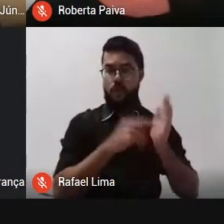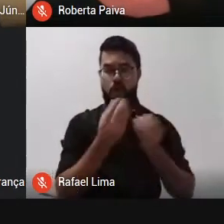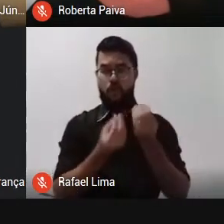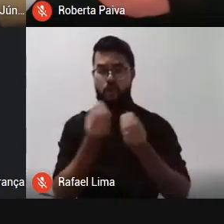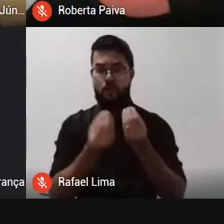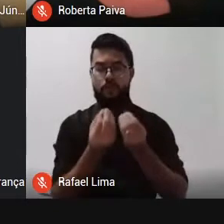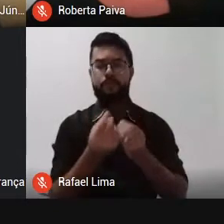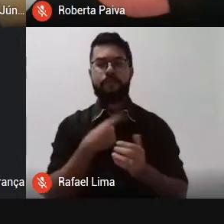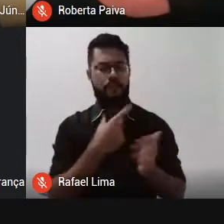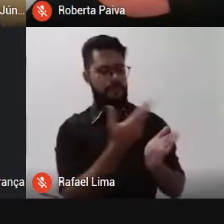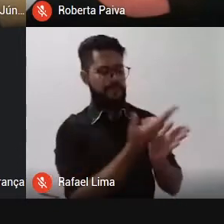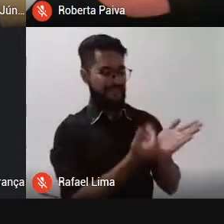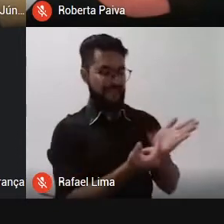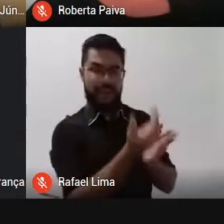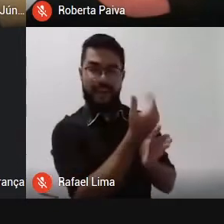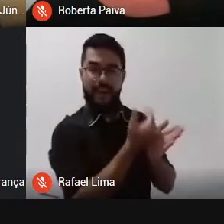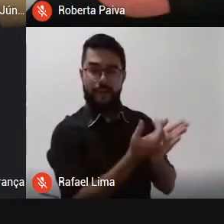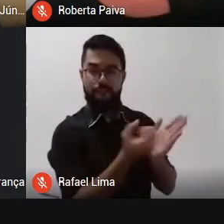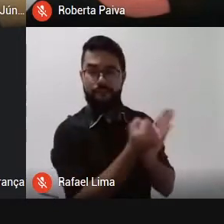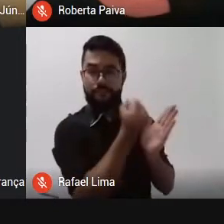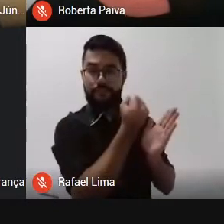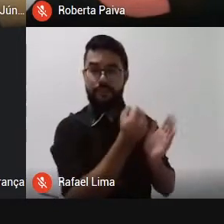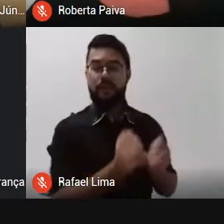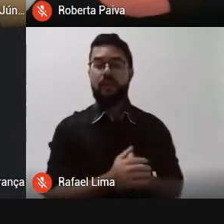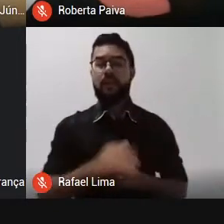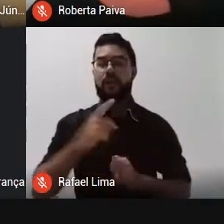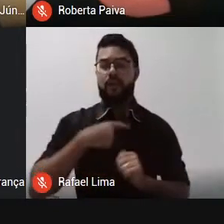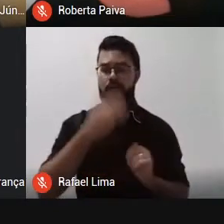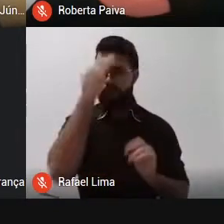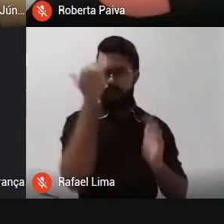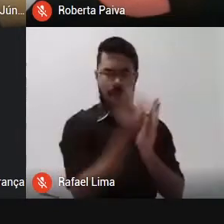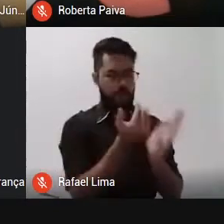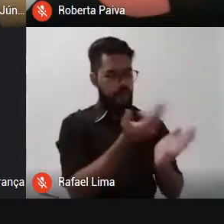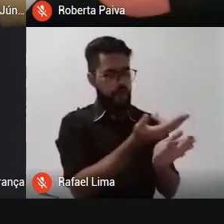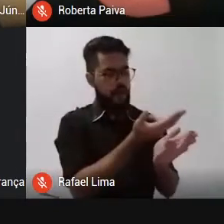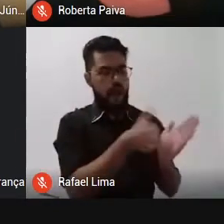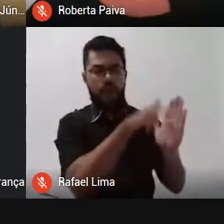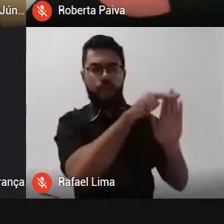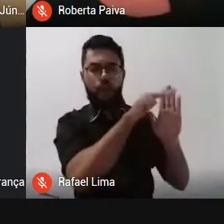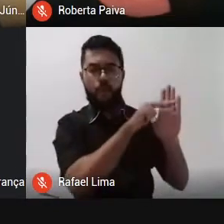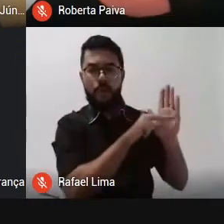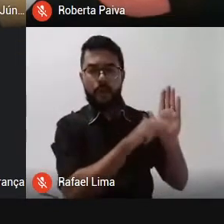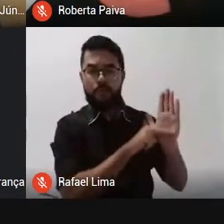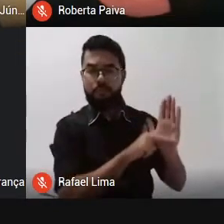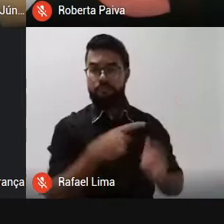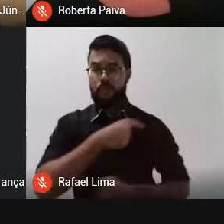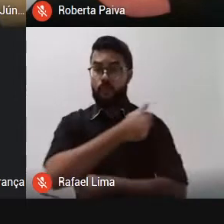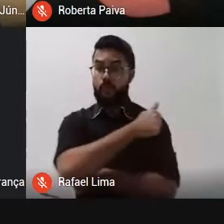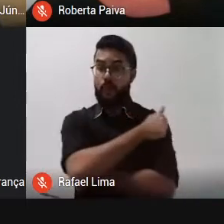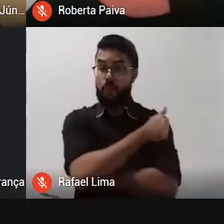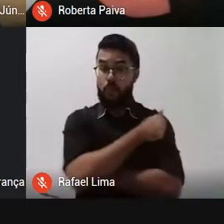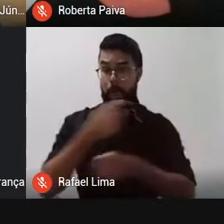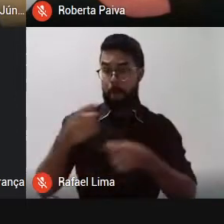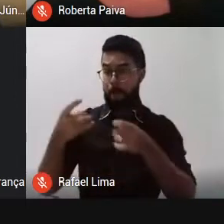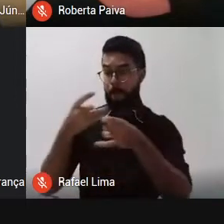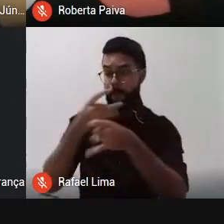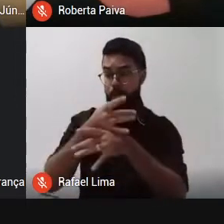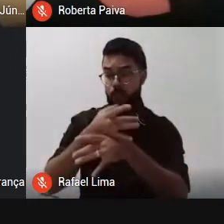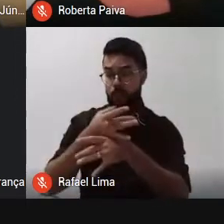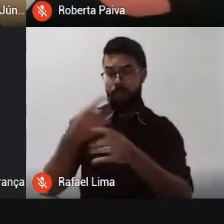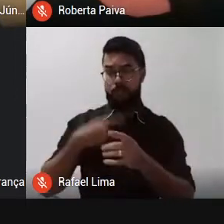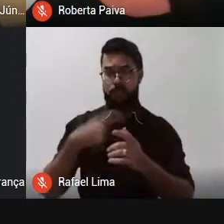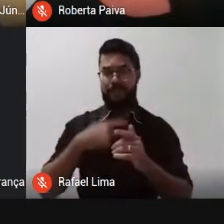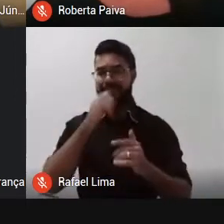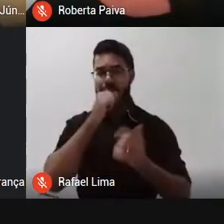gráfica da norma, né, porque entendemos que o aluno que sai do Instituto Federal,